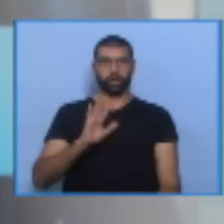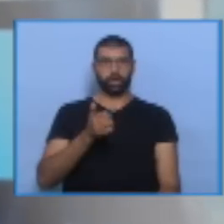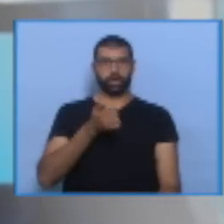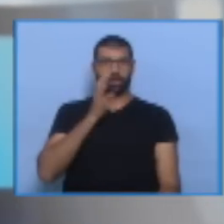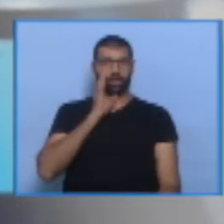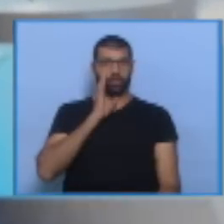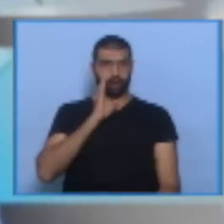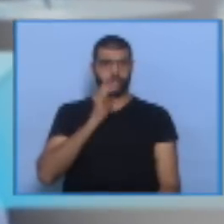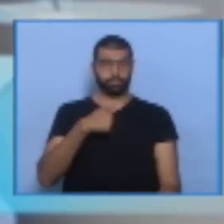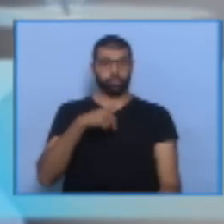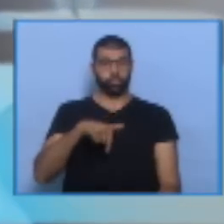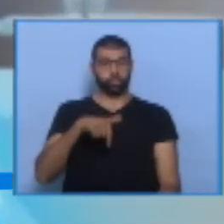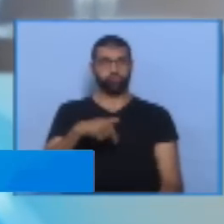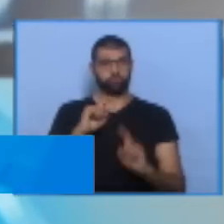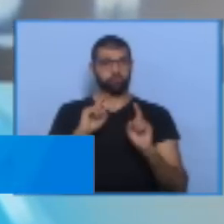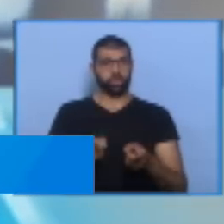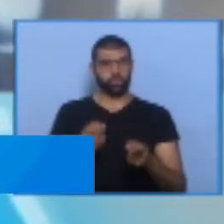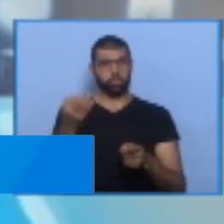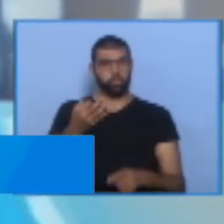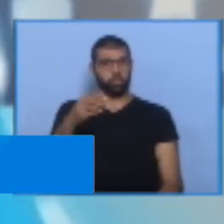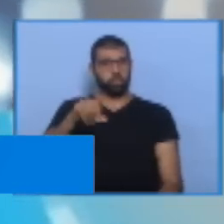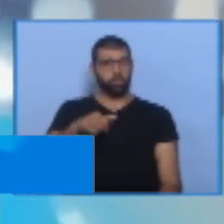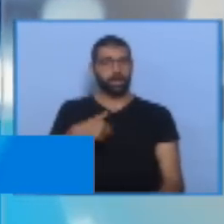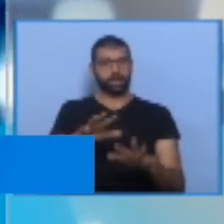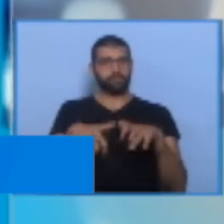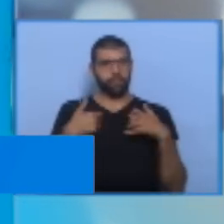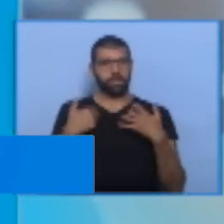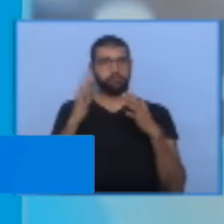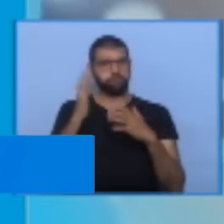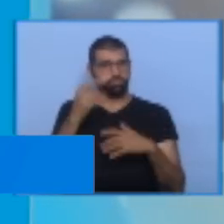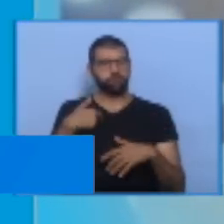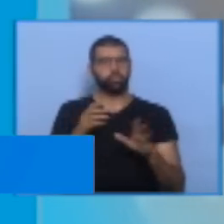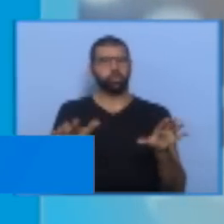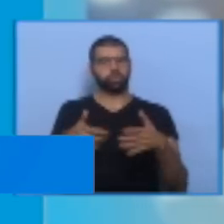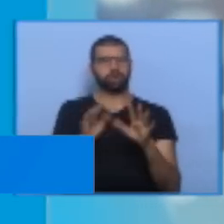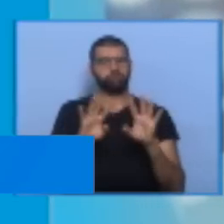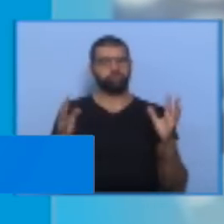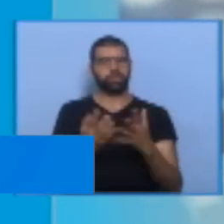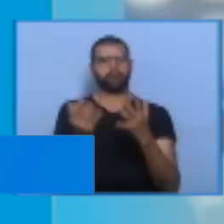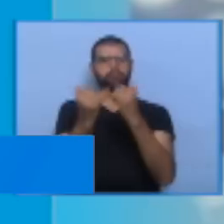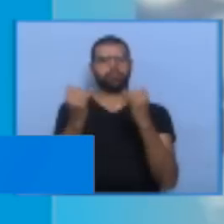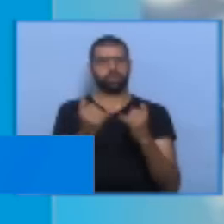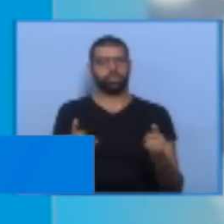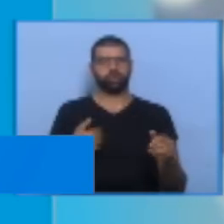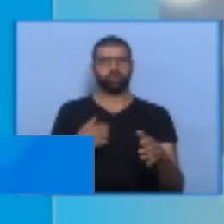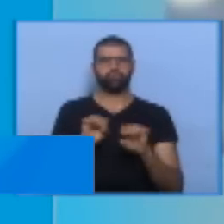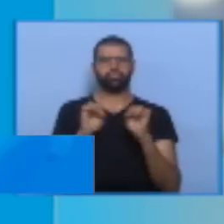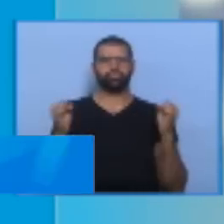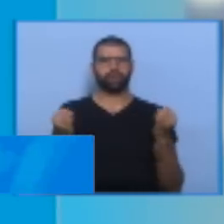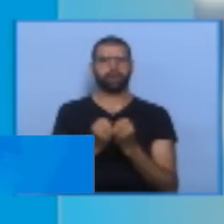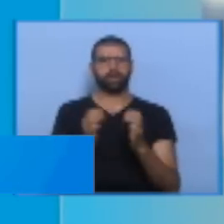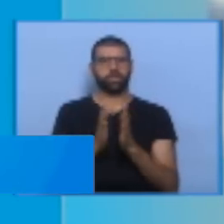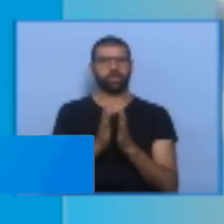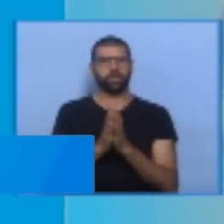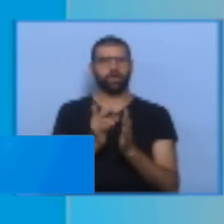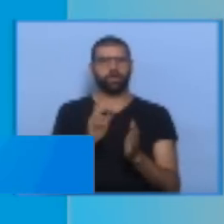Olá, muito boa tarde. Hoje começa no Porto a Assembleia Plenária do Conselho Geral Internacional da Sociedade de São Vicente